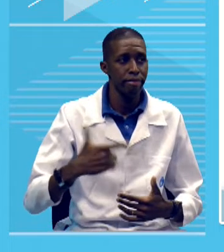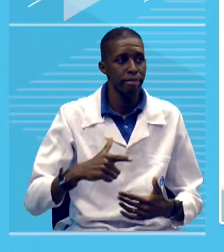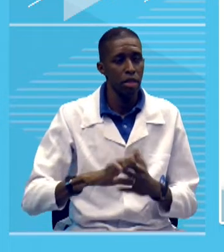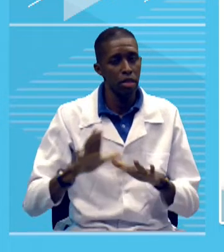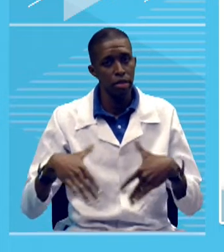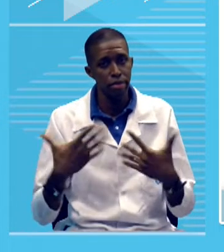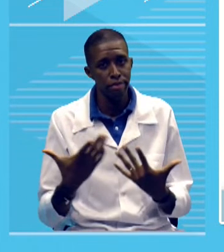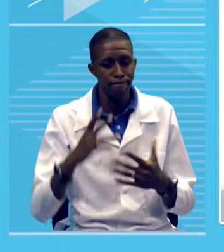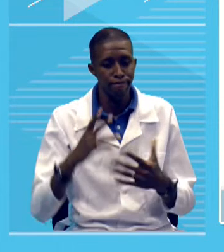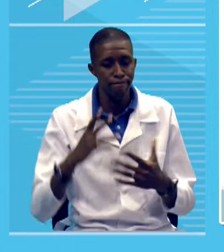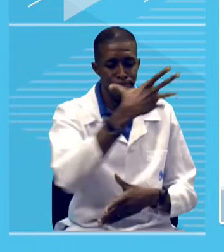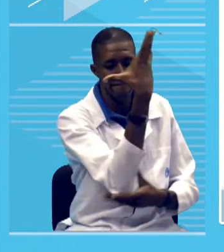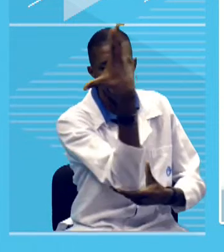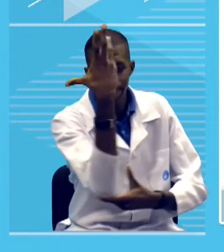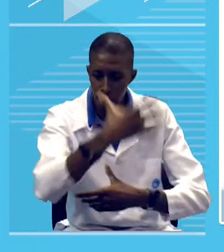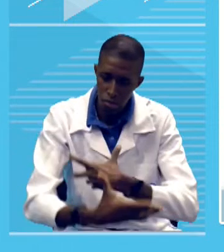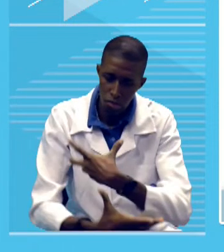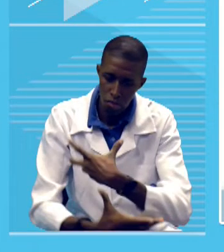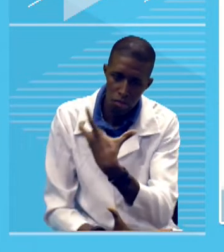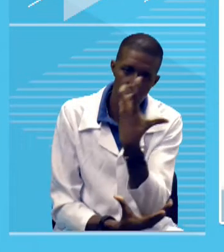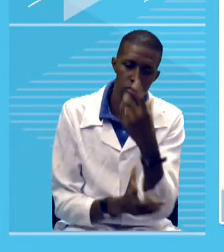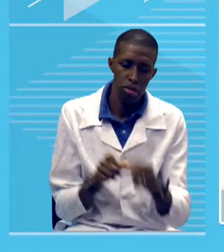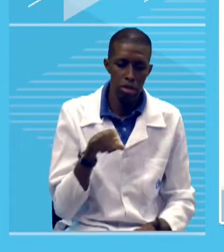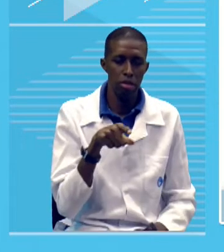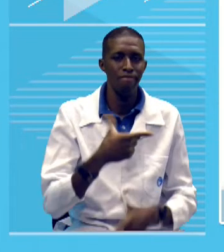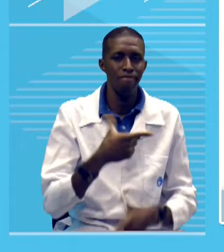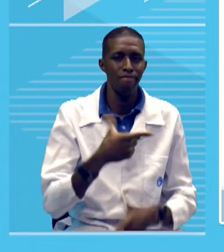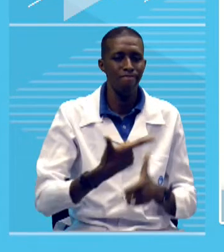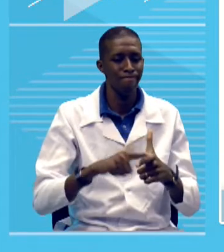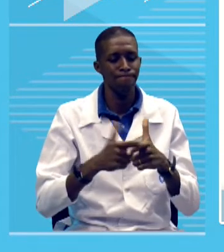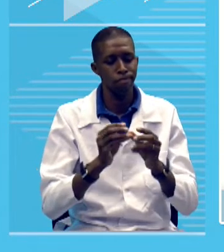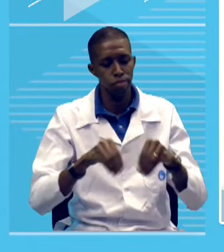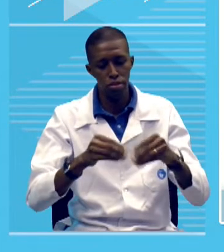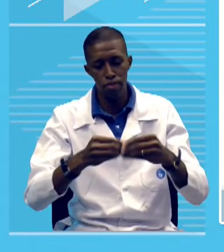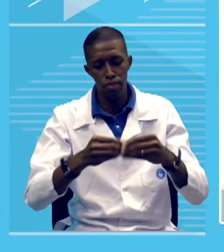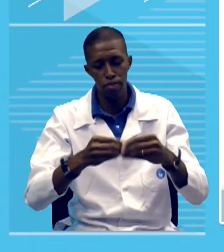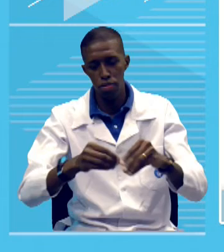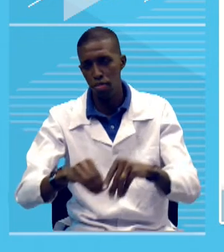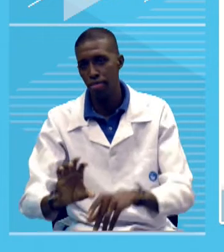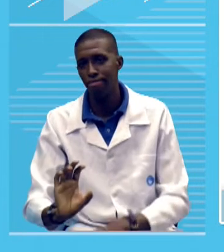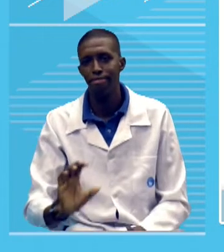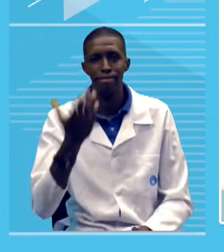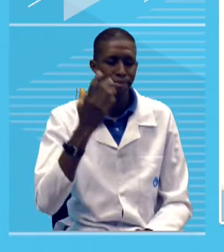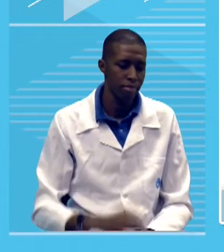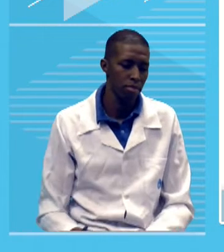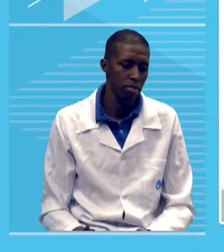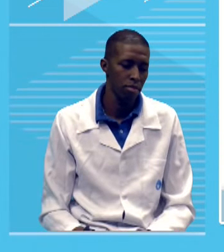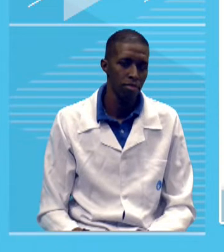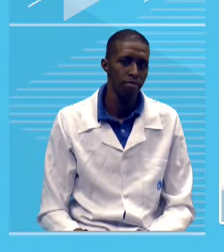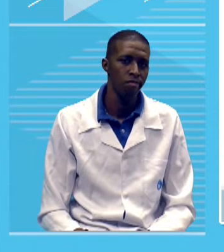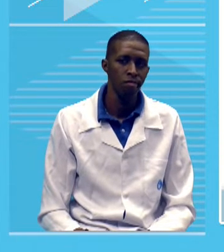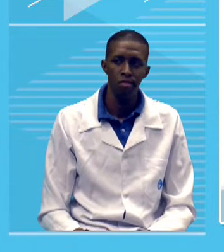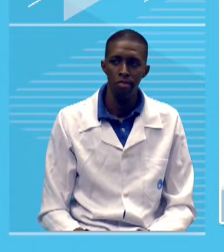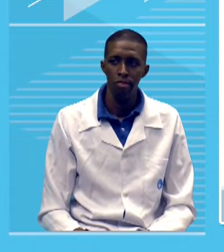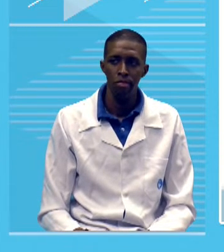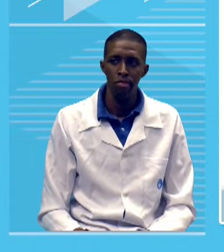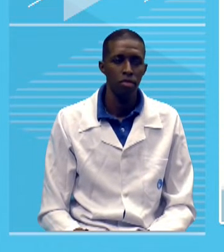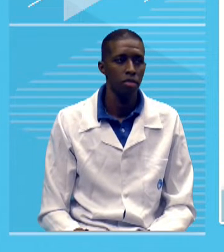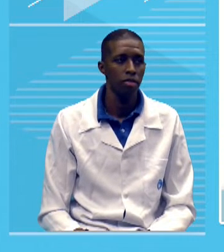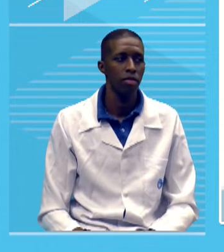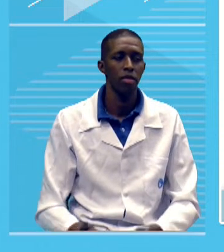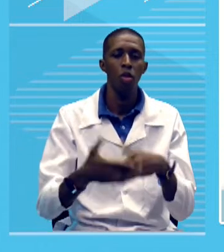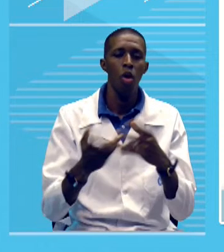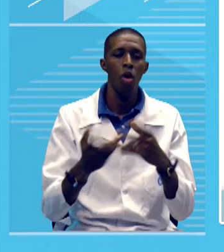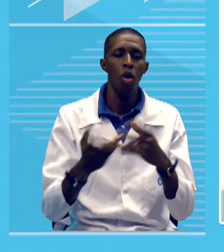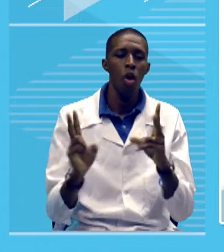ambiental né O papai é Georgia claro que é o vento claro que é o vento